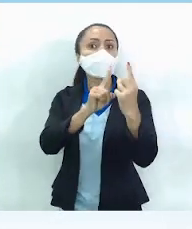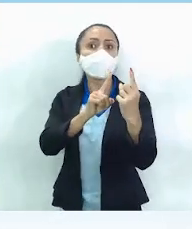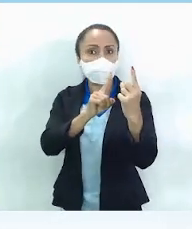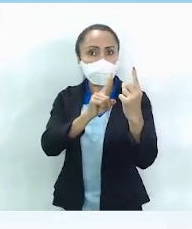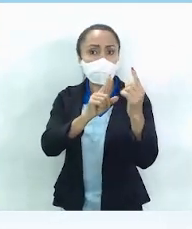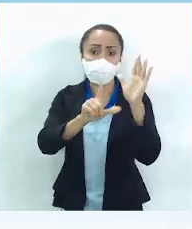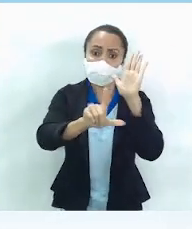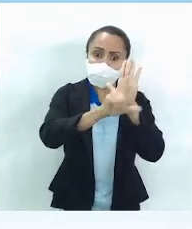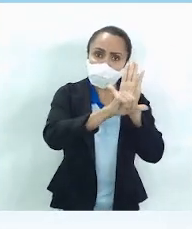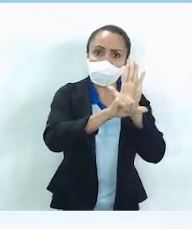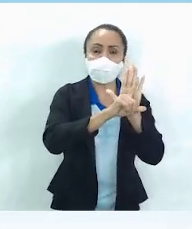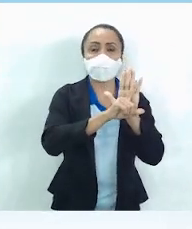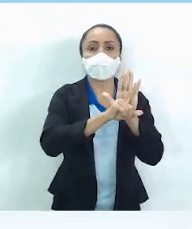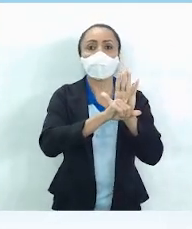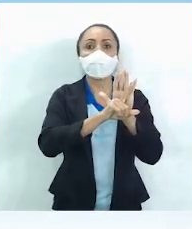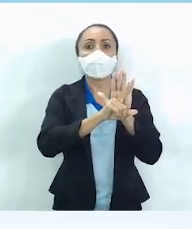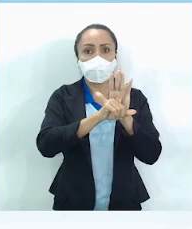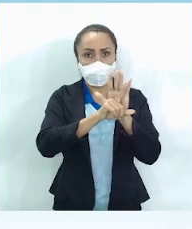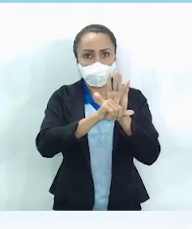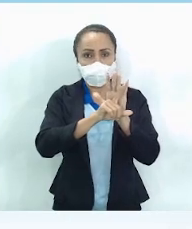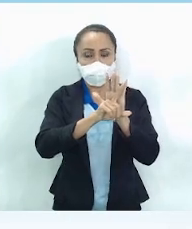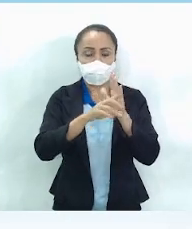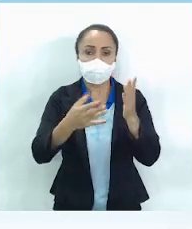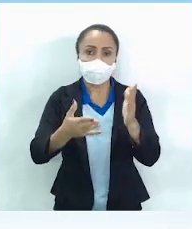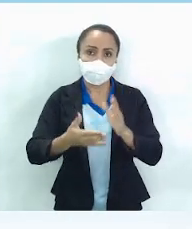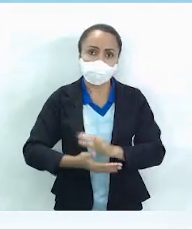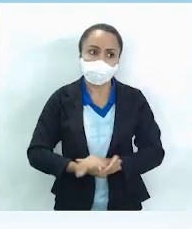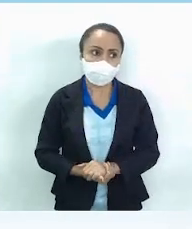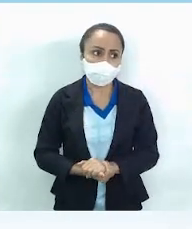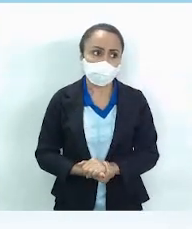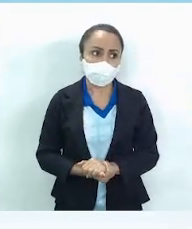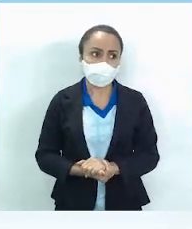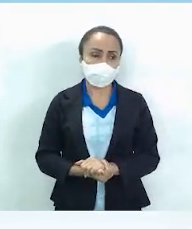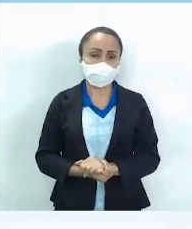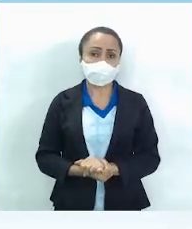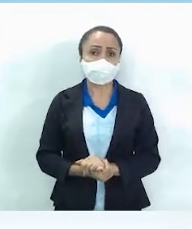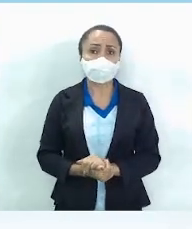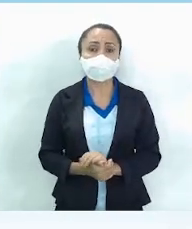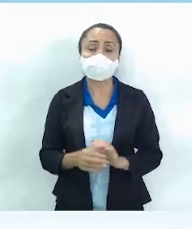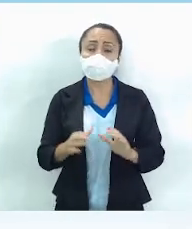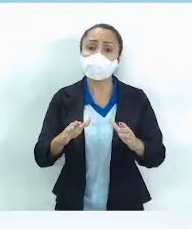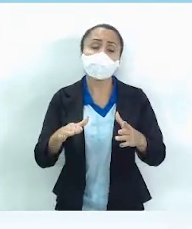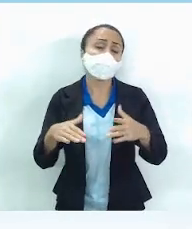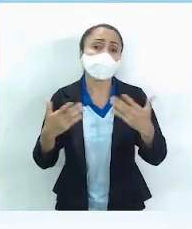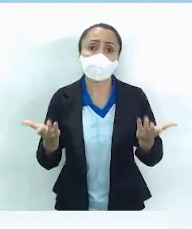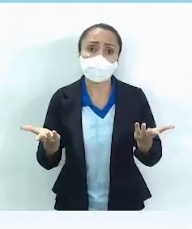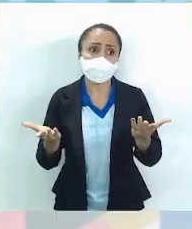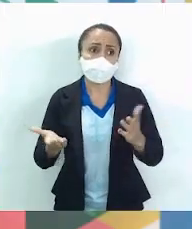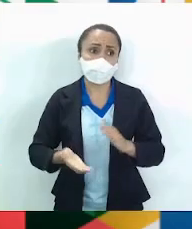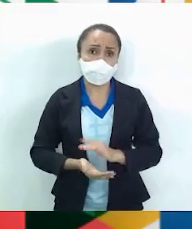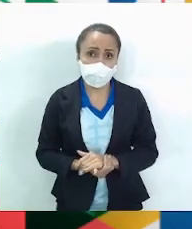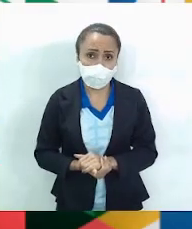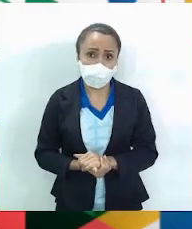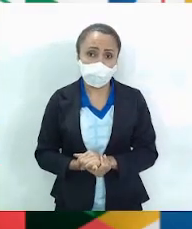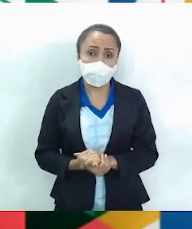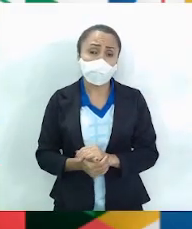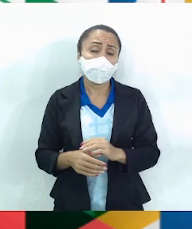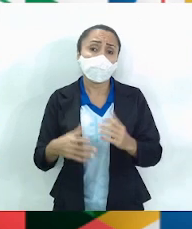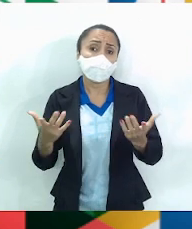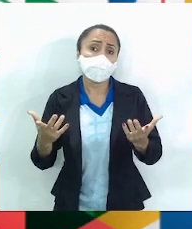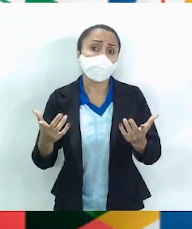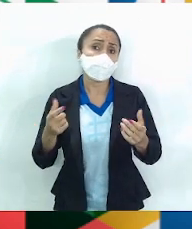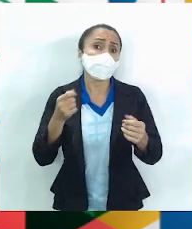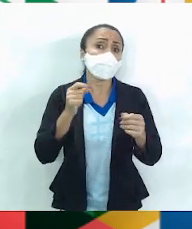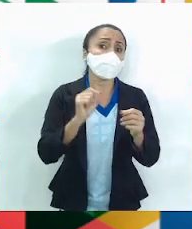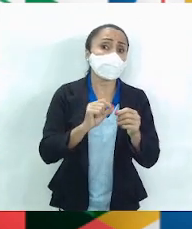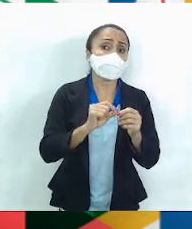islâmicas dentro desses grupos radicais extremistas. Então qual seria aí a ação